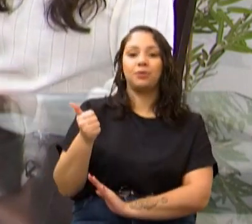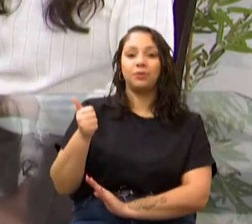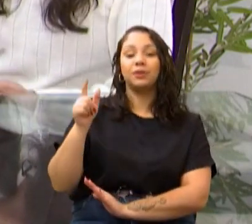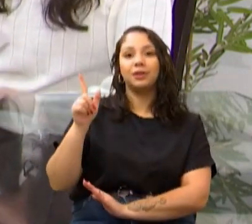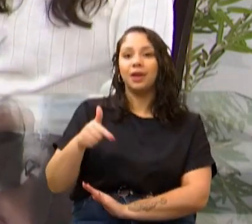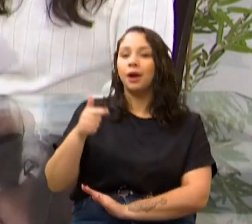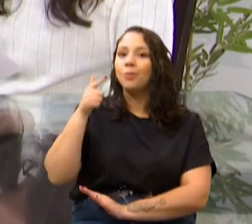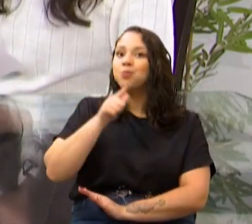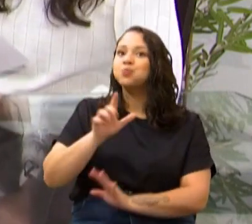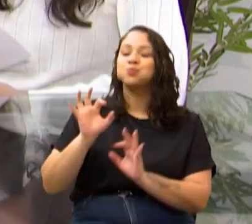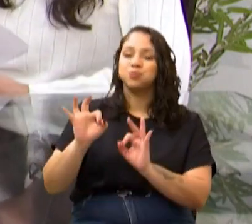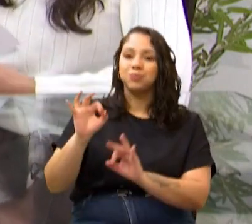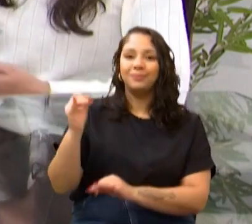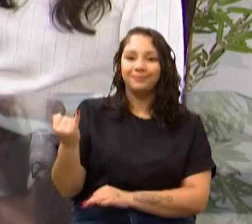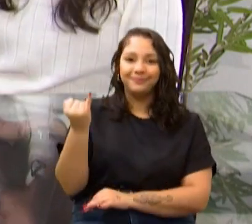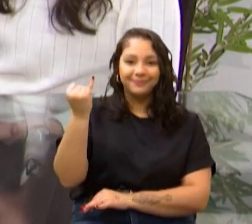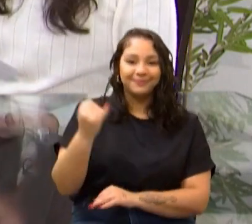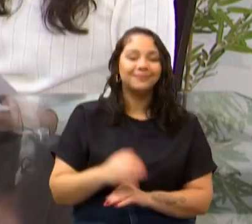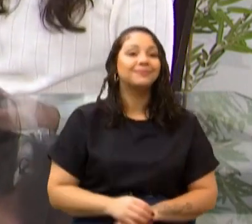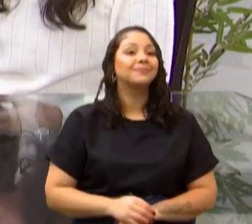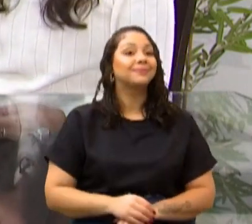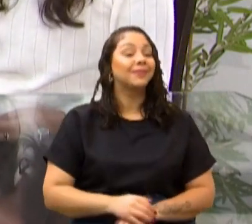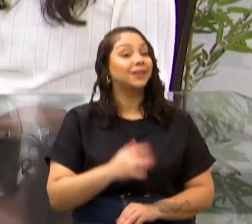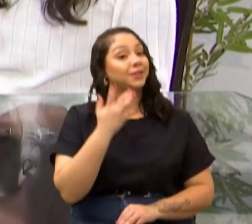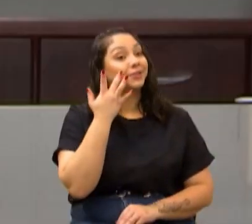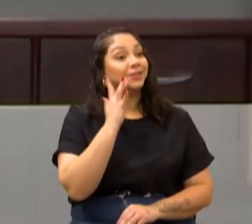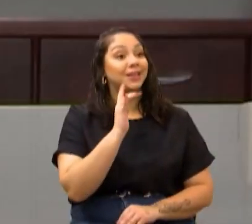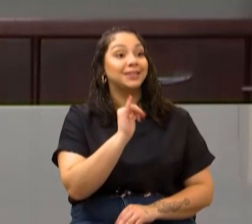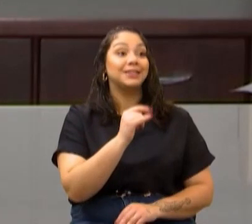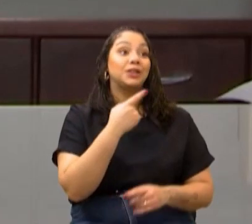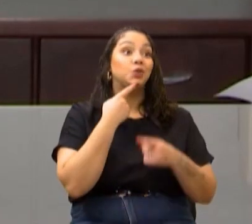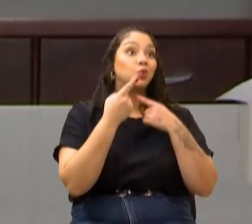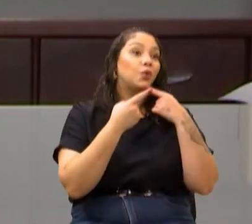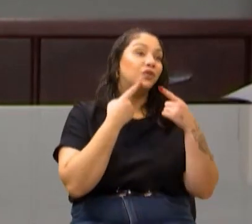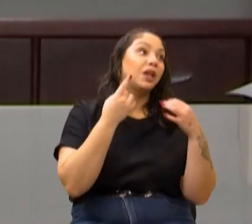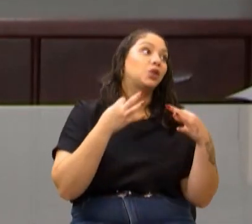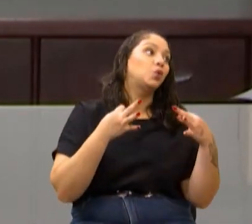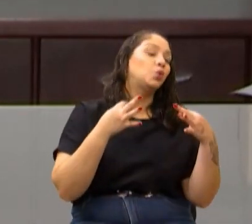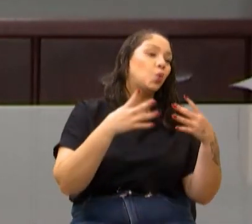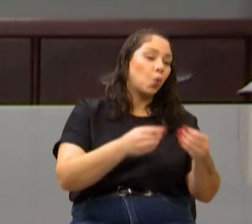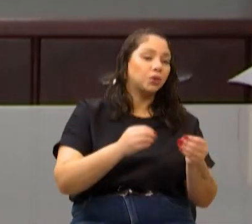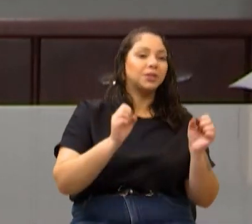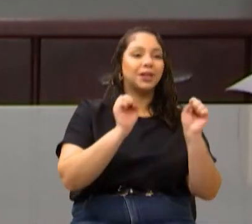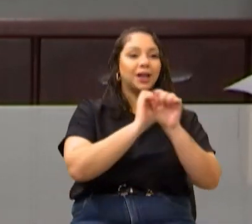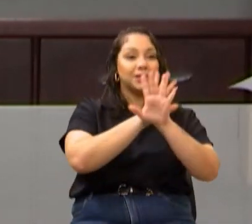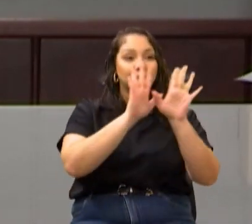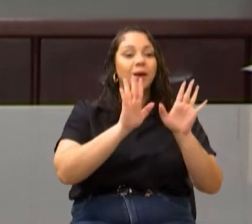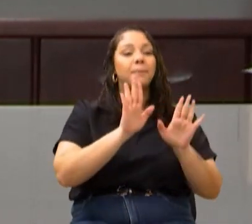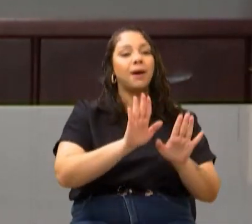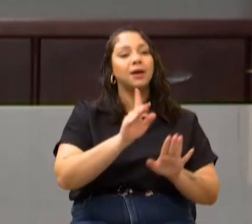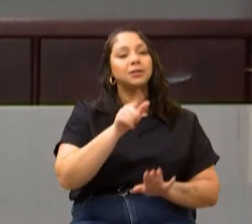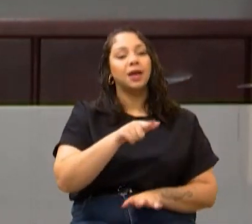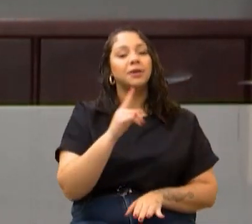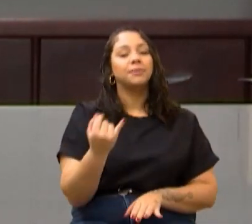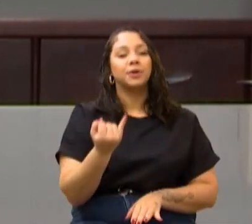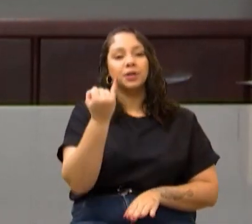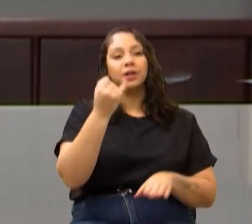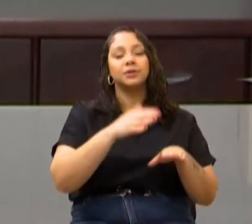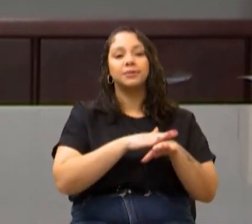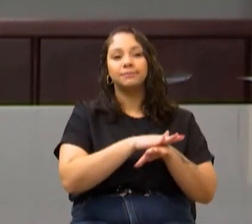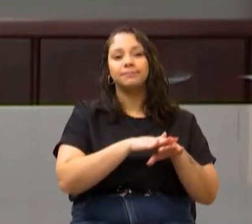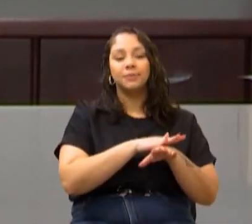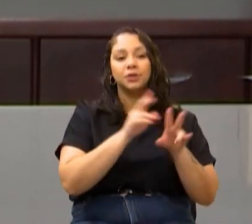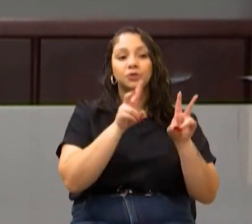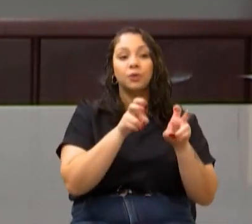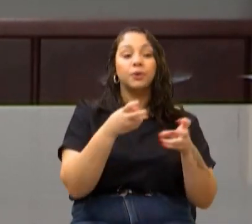recebendo o primeiro salário, que é uma conquista muito grande, não é? Não sei se eu vou conseguir tirar todas as dúvidas, Mas acho que é importante